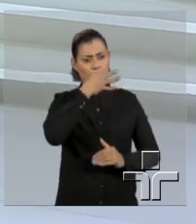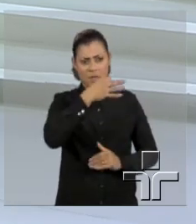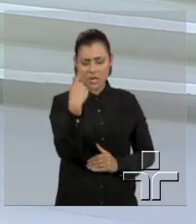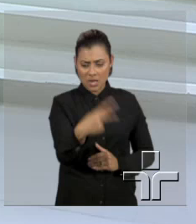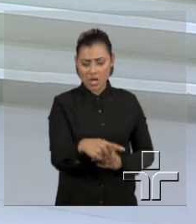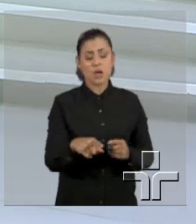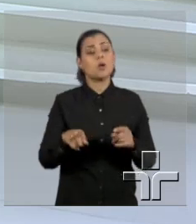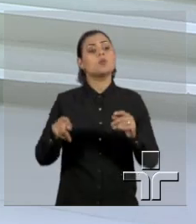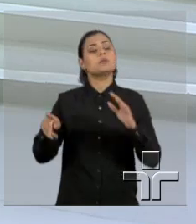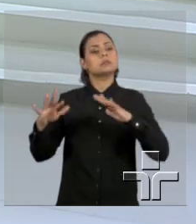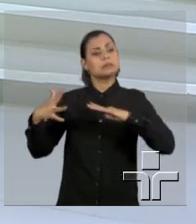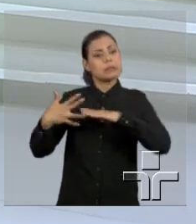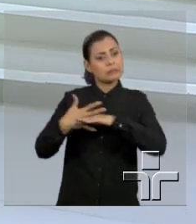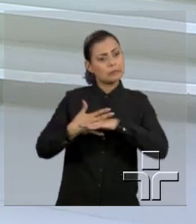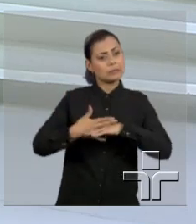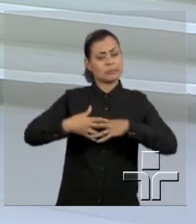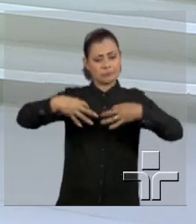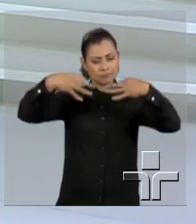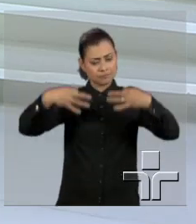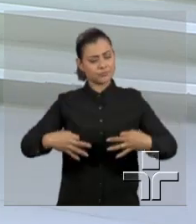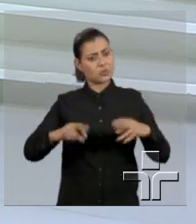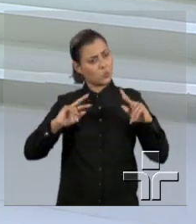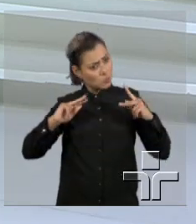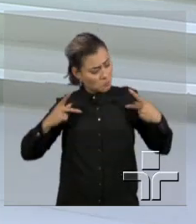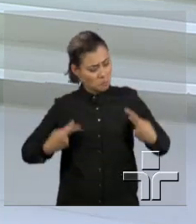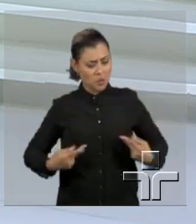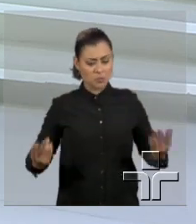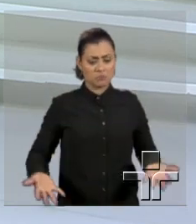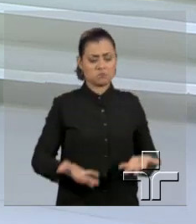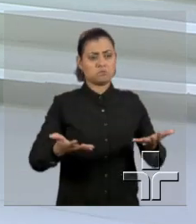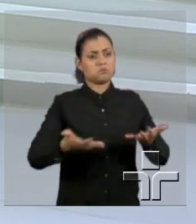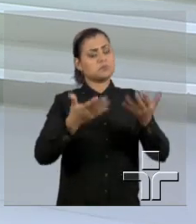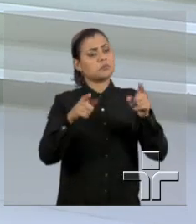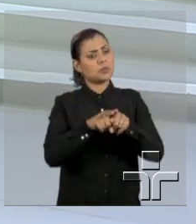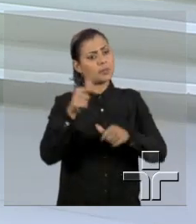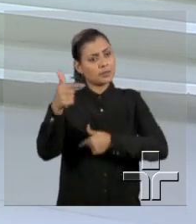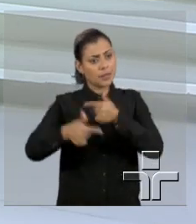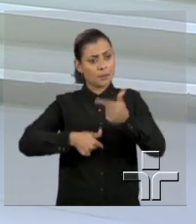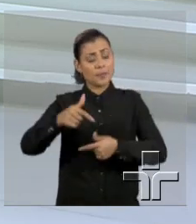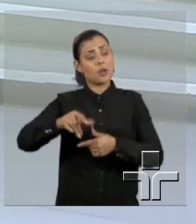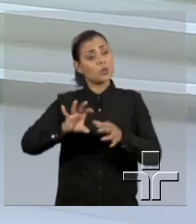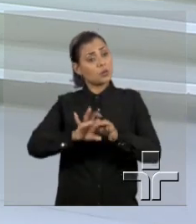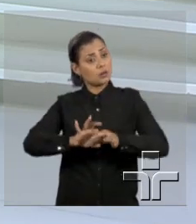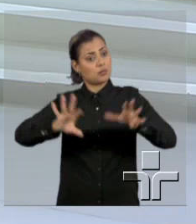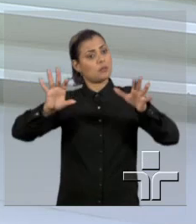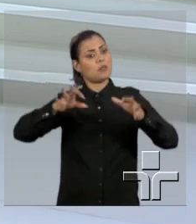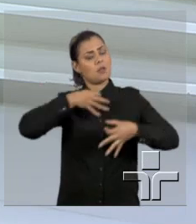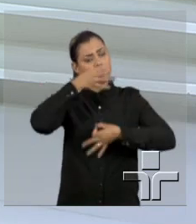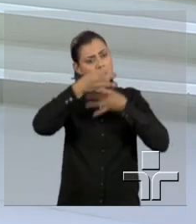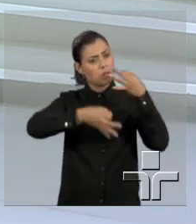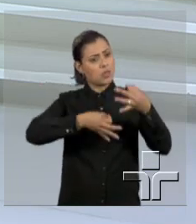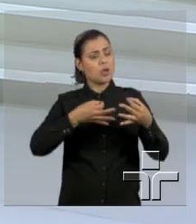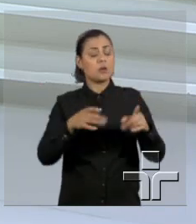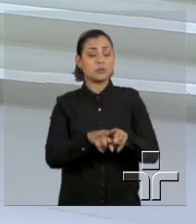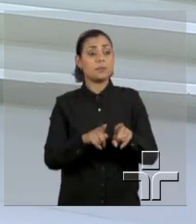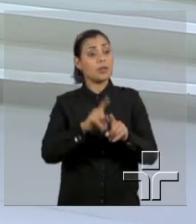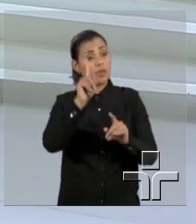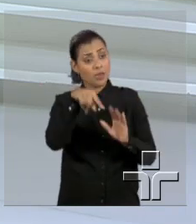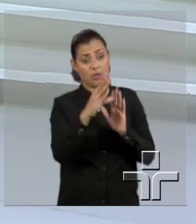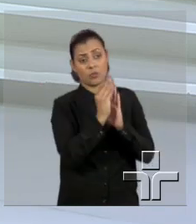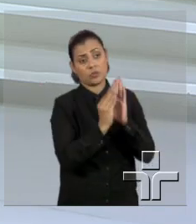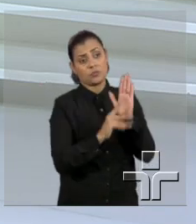cidadania, dignidade da pessoa humana, valorização, valores sociais do trabalho e da livre iniciativa, pluralismo político, são conteúdos